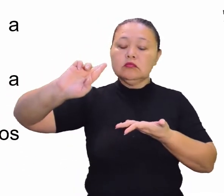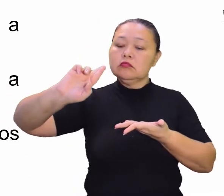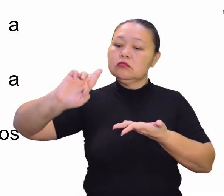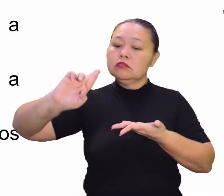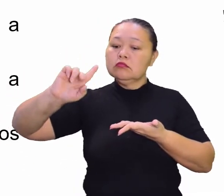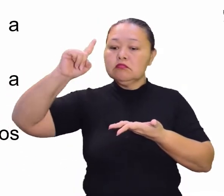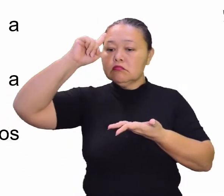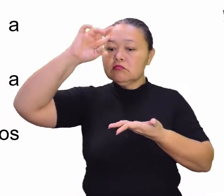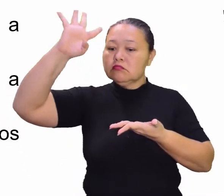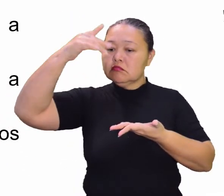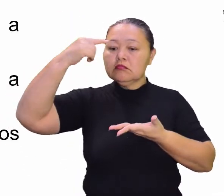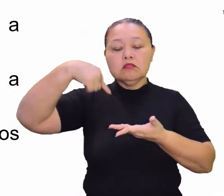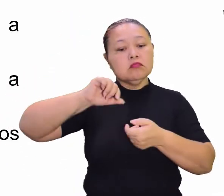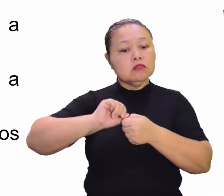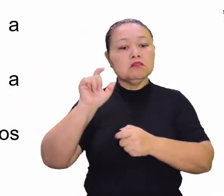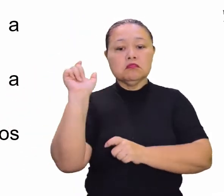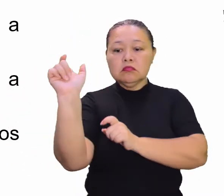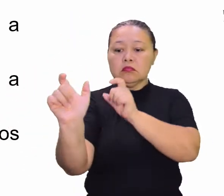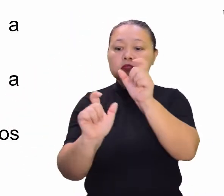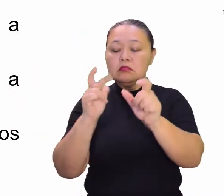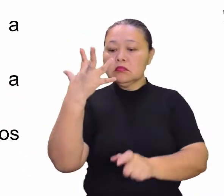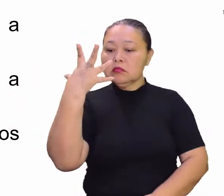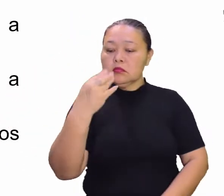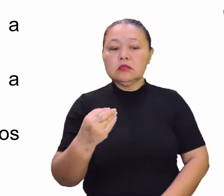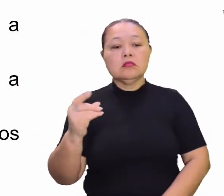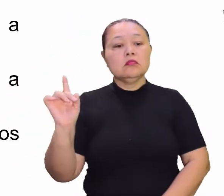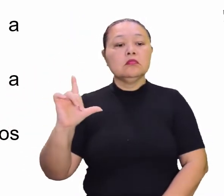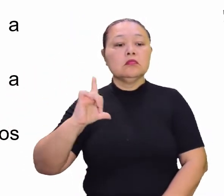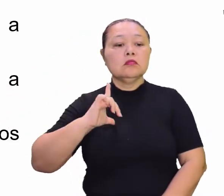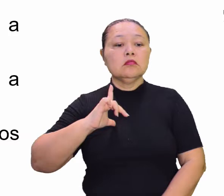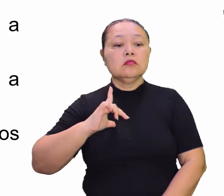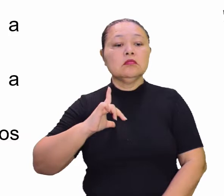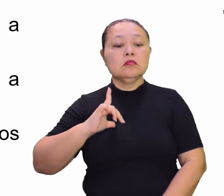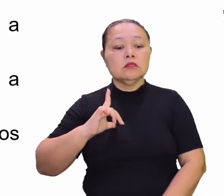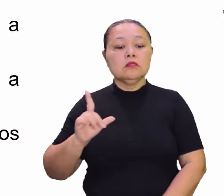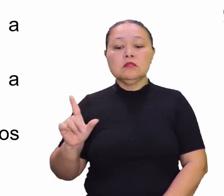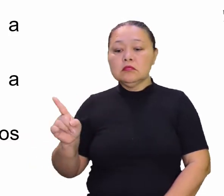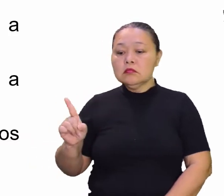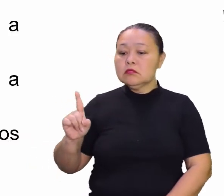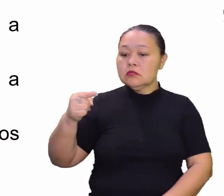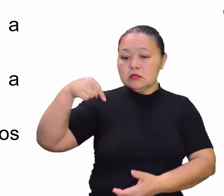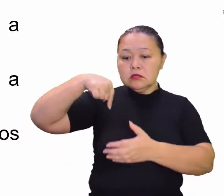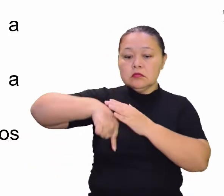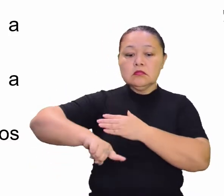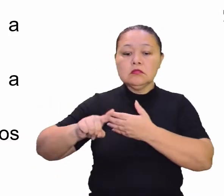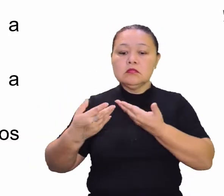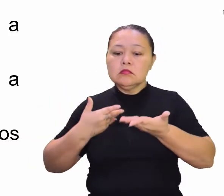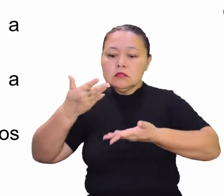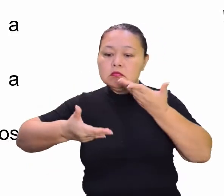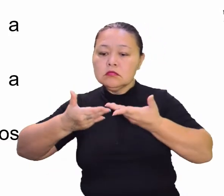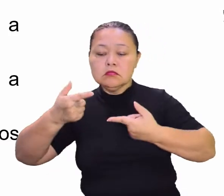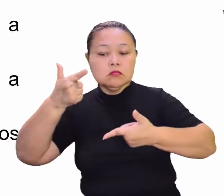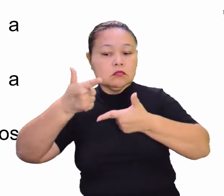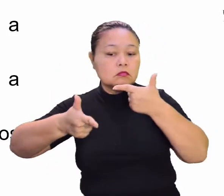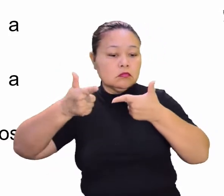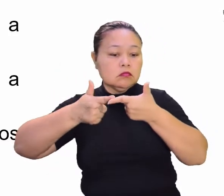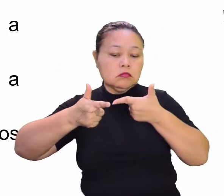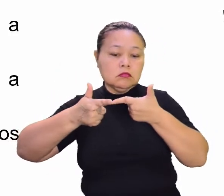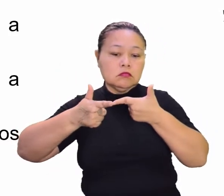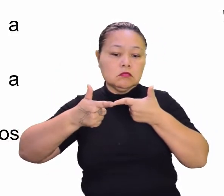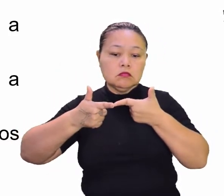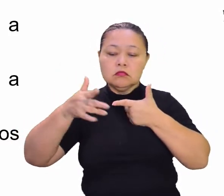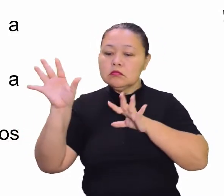religiosos. Rogério, tem palavras bonitas aí, né? Olha Sim. só. Fundamentalista, que engendrava, né?